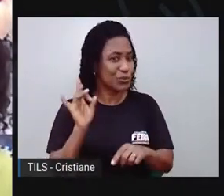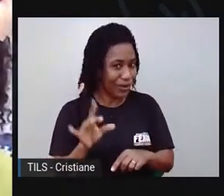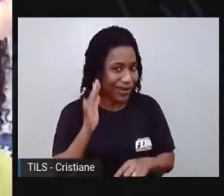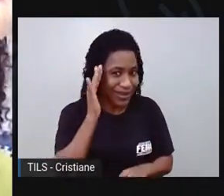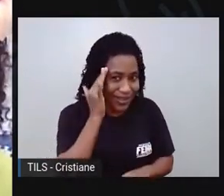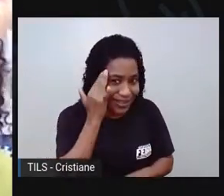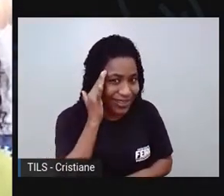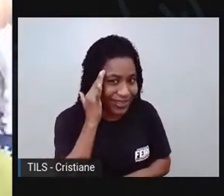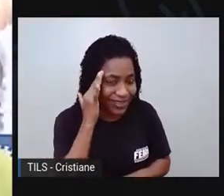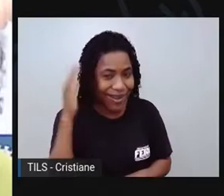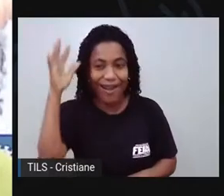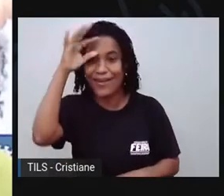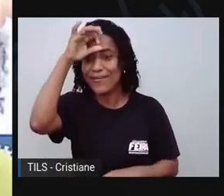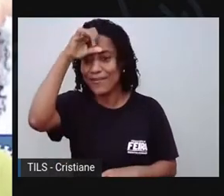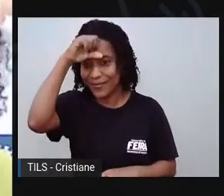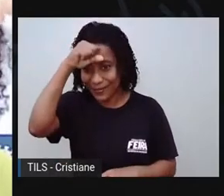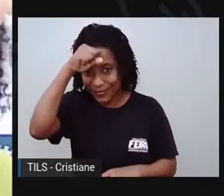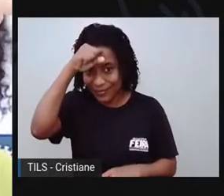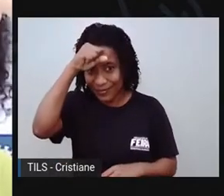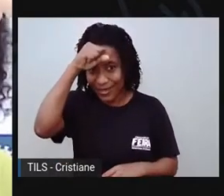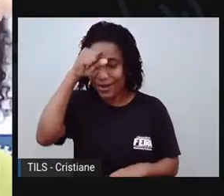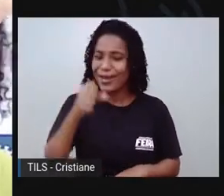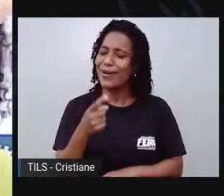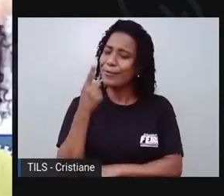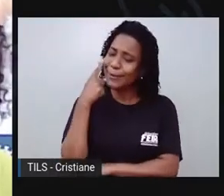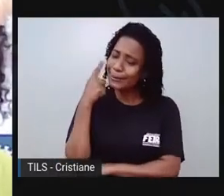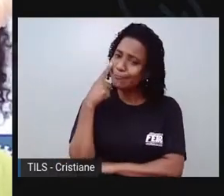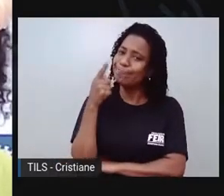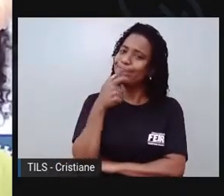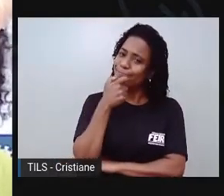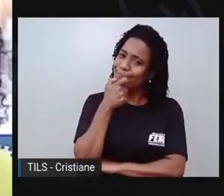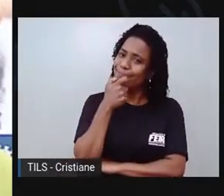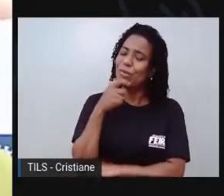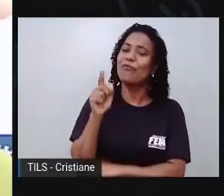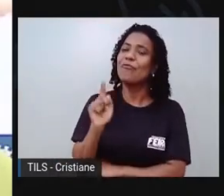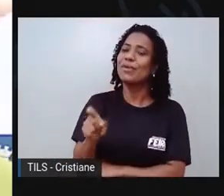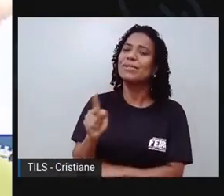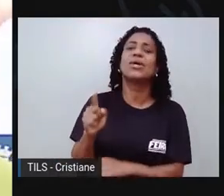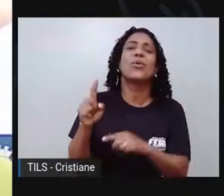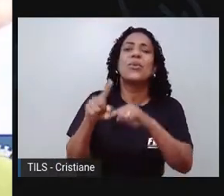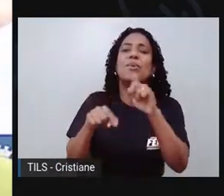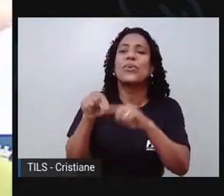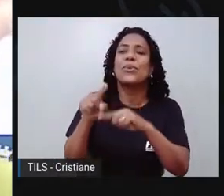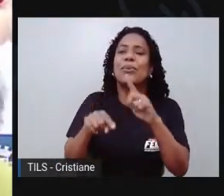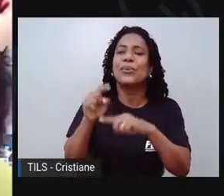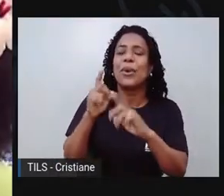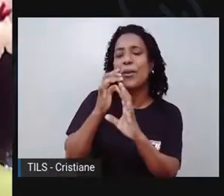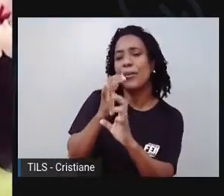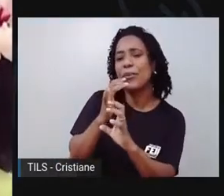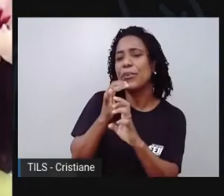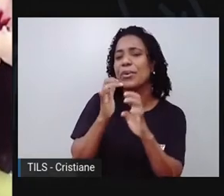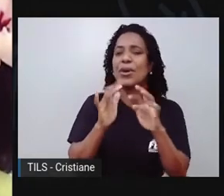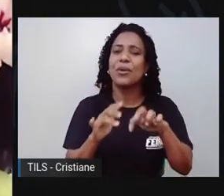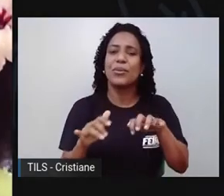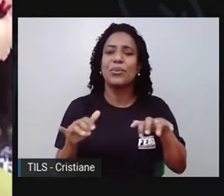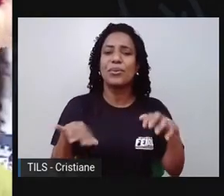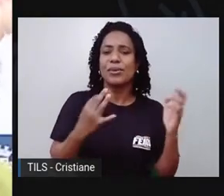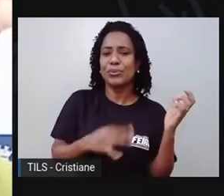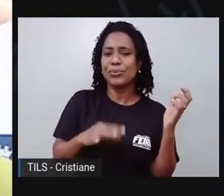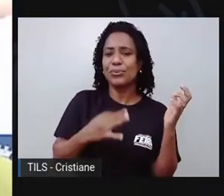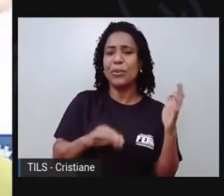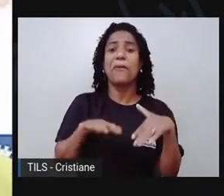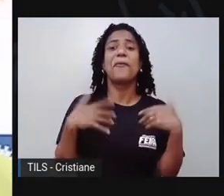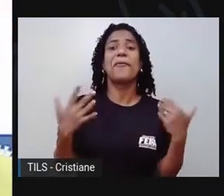algo novo, hein? Agora eu quero saber para você, qual que é o instrumento que você vai Eu trouxe um instrumento novo